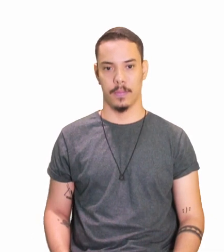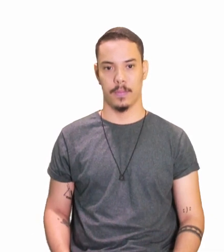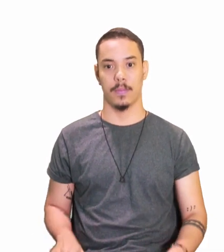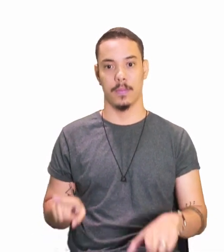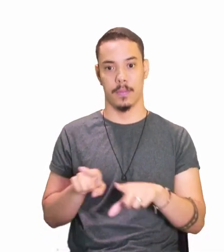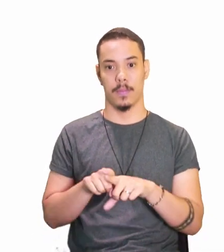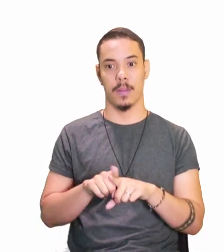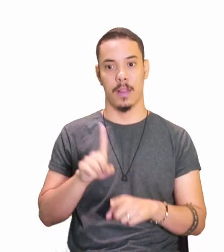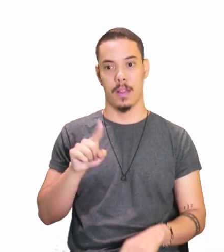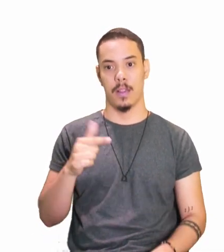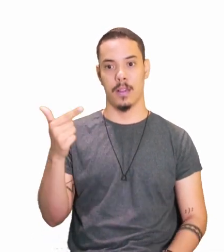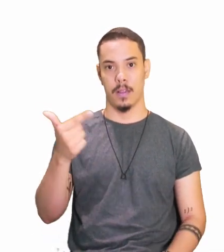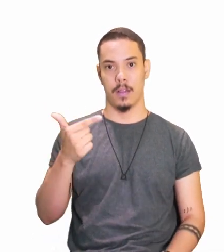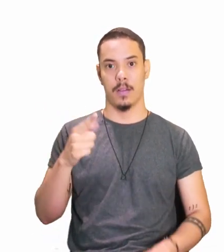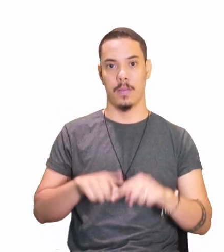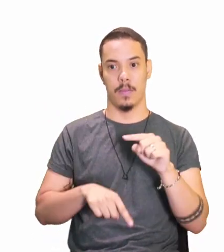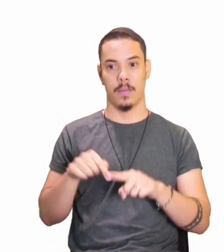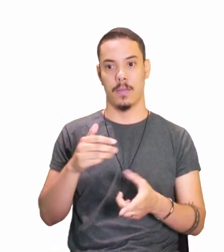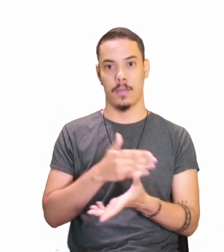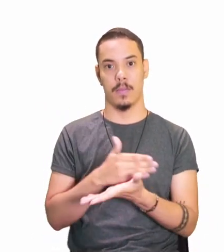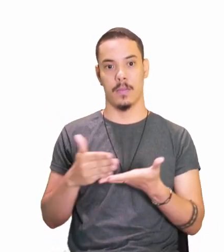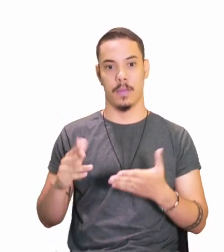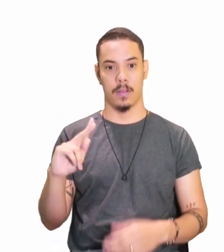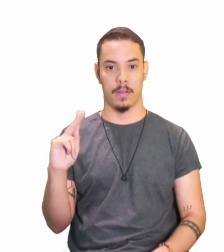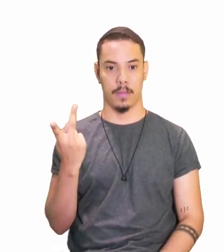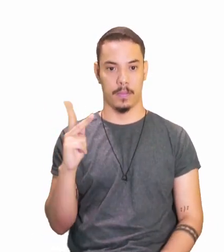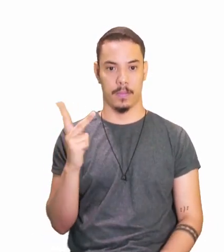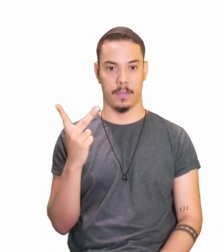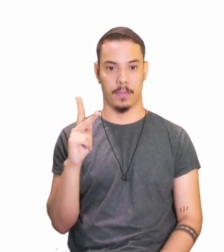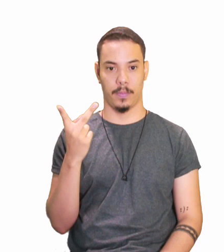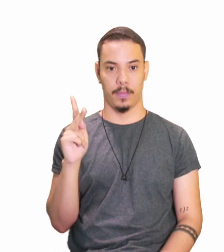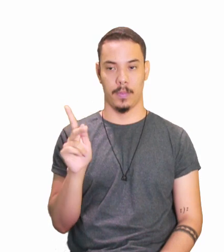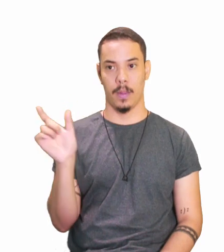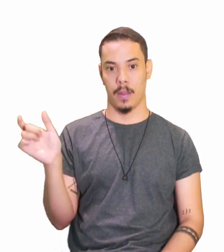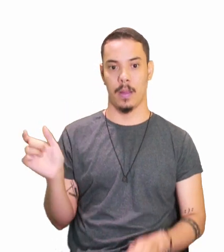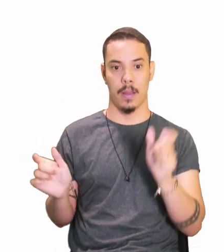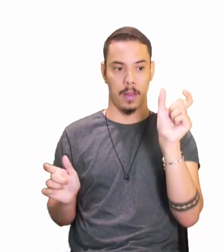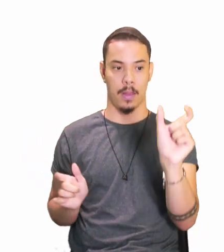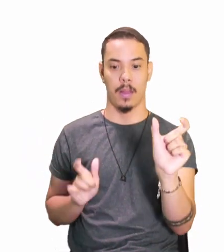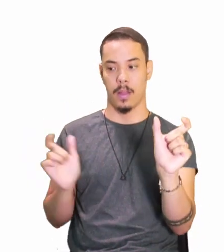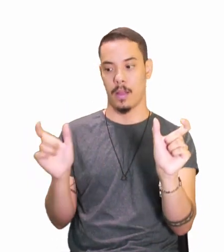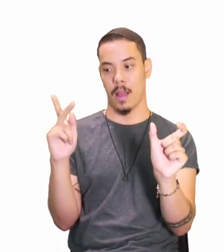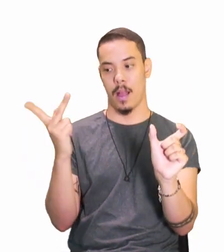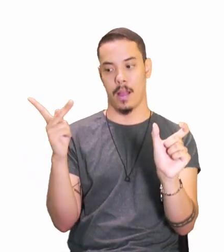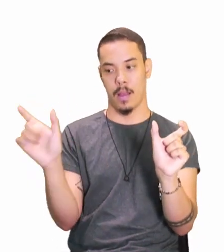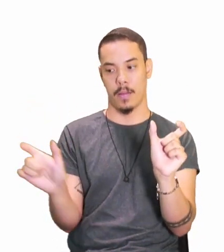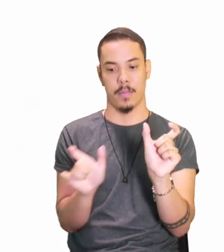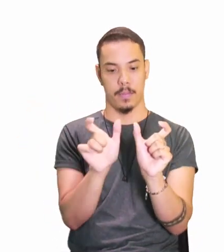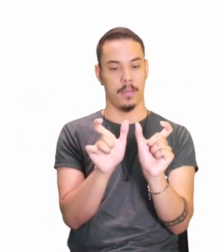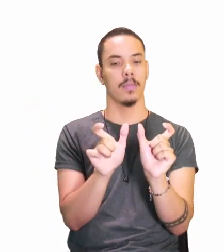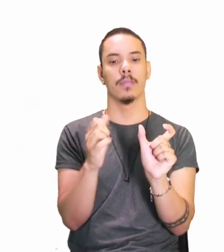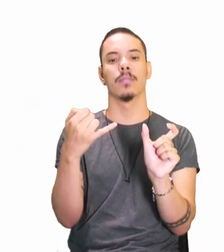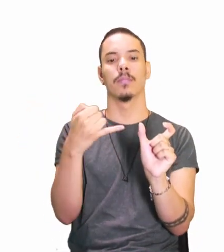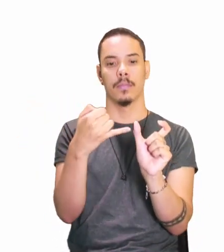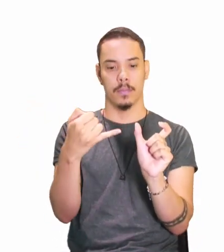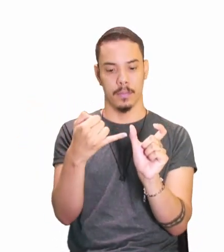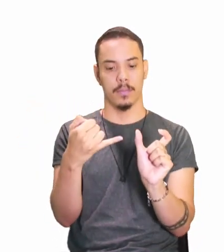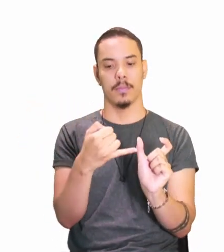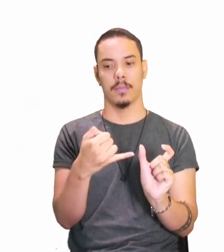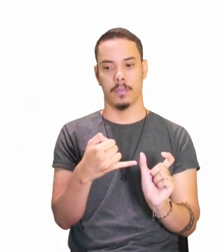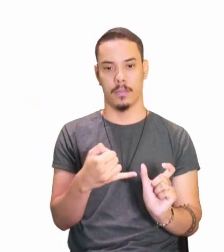que o segundo elemento começa por H. Então, é uso obrigatório. Então, aqui tem anti-higiênico,